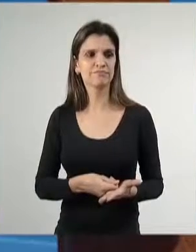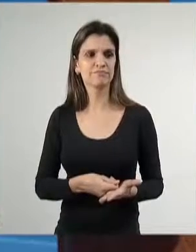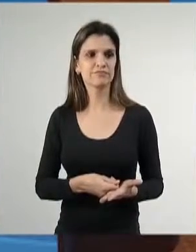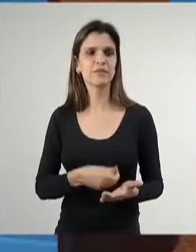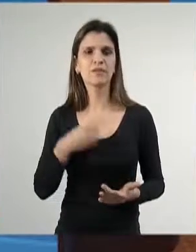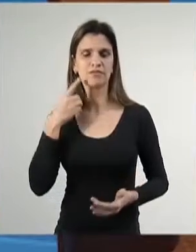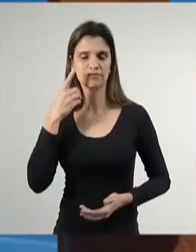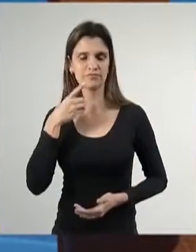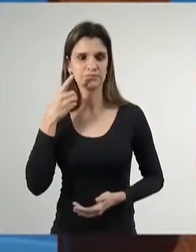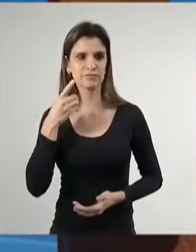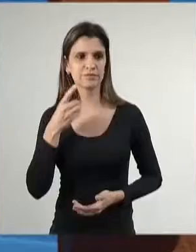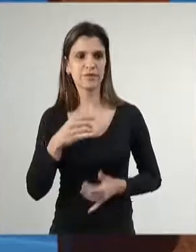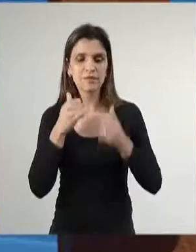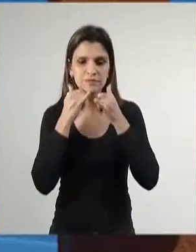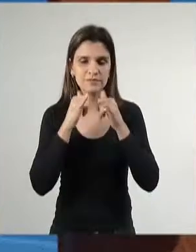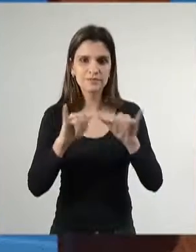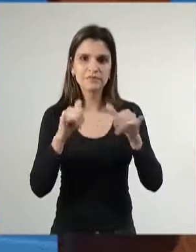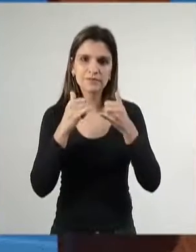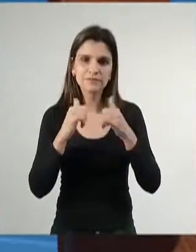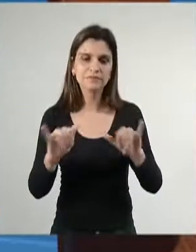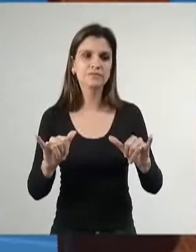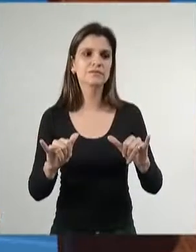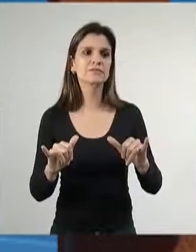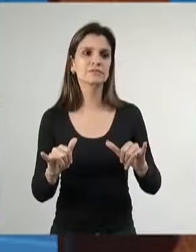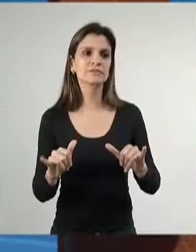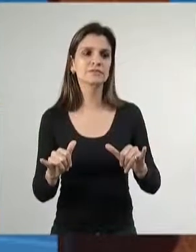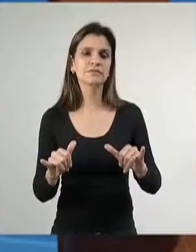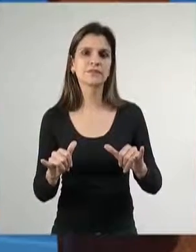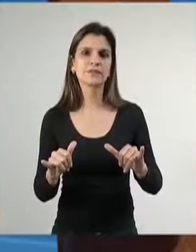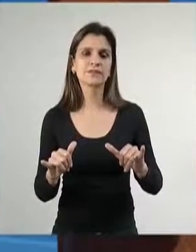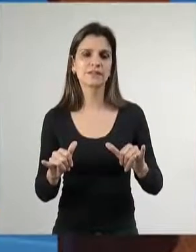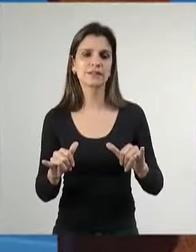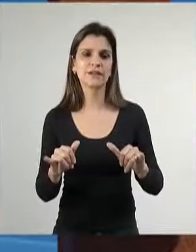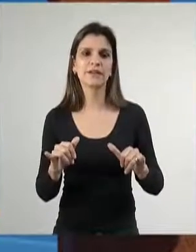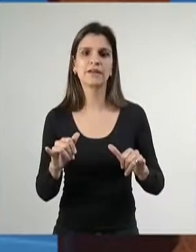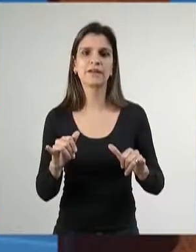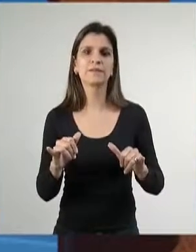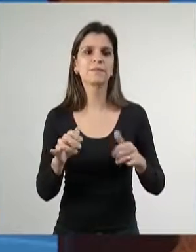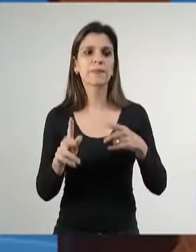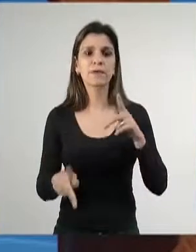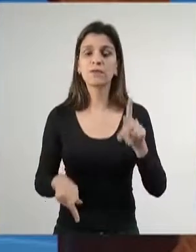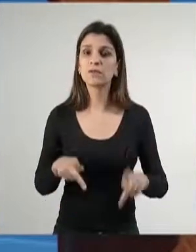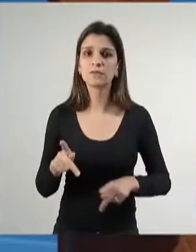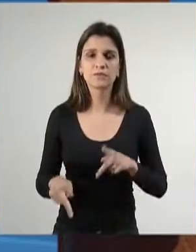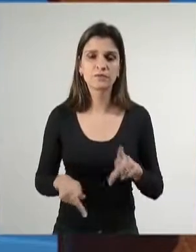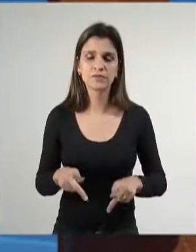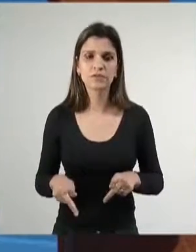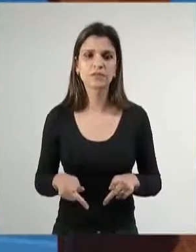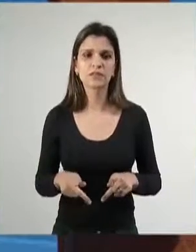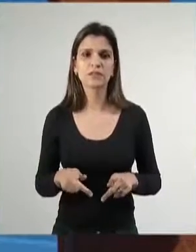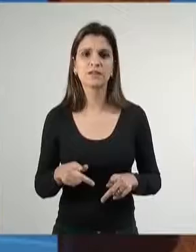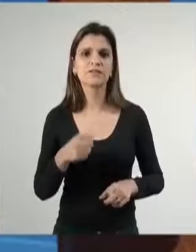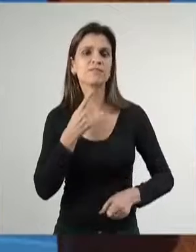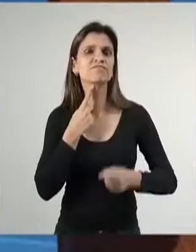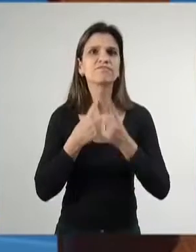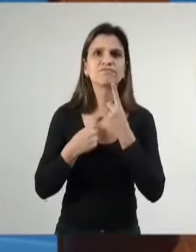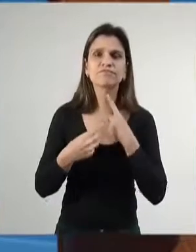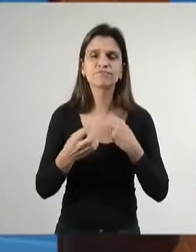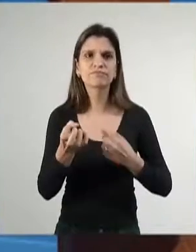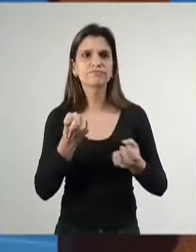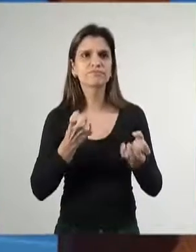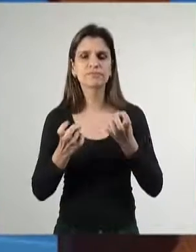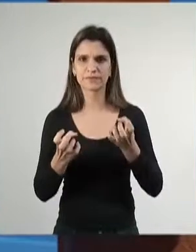levar ou trazer aqui aquilo que a população quer, aquilo que a população deseja. Os deputados